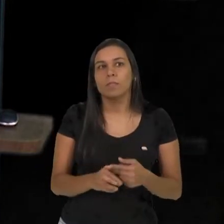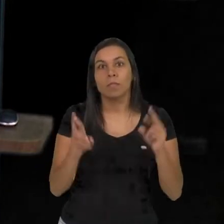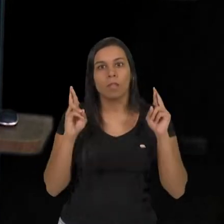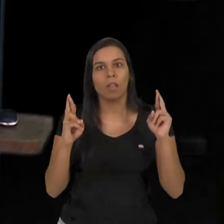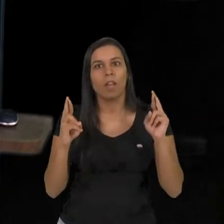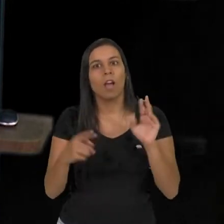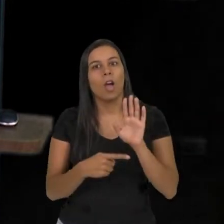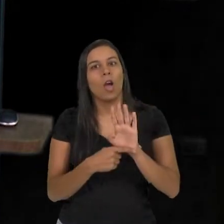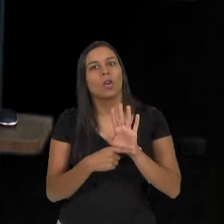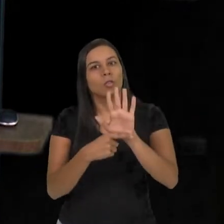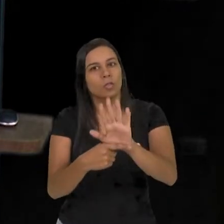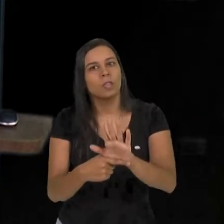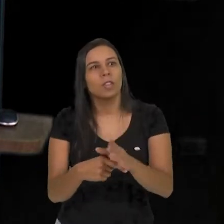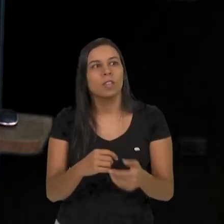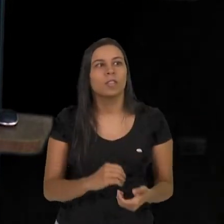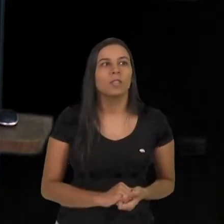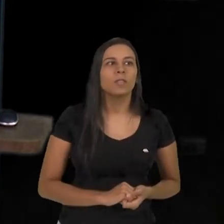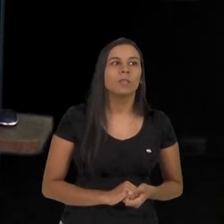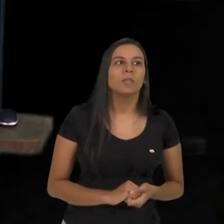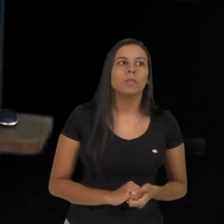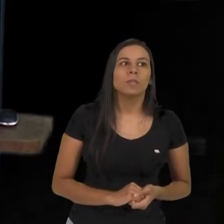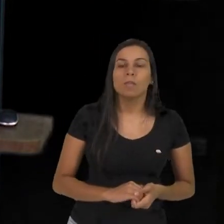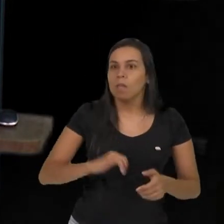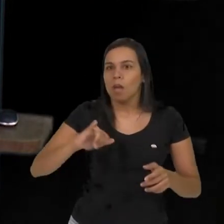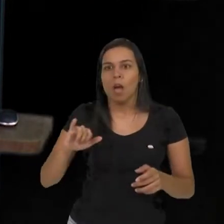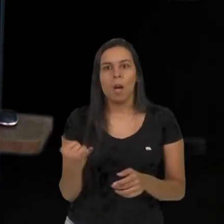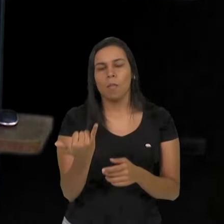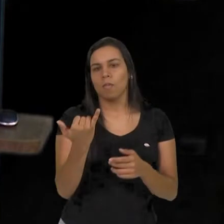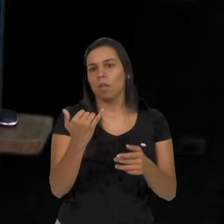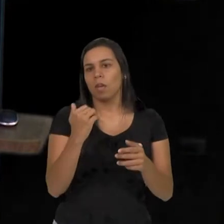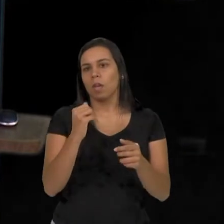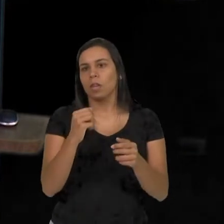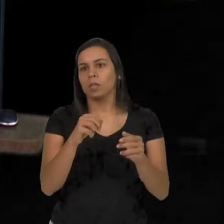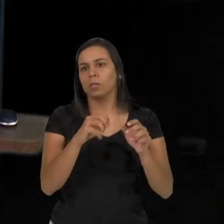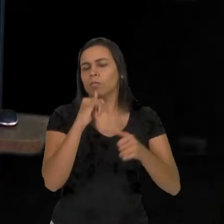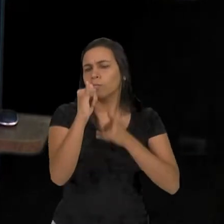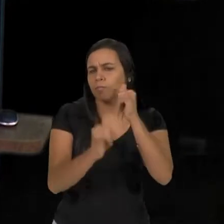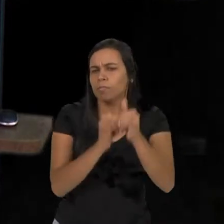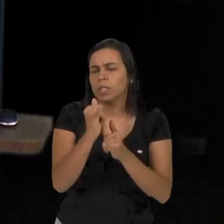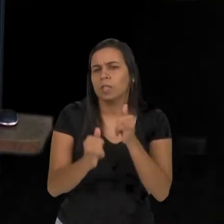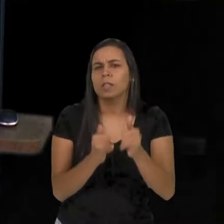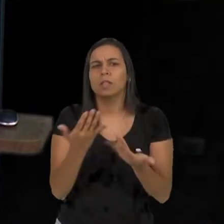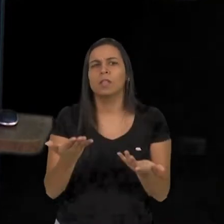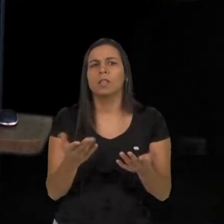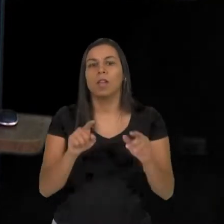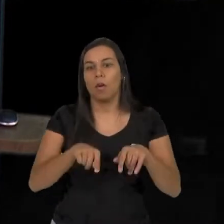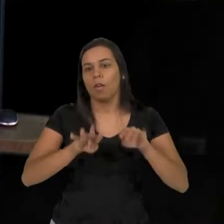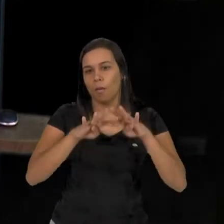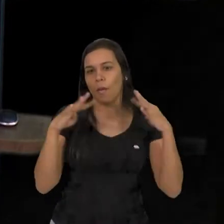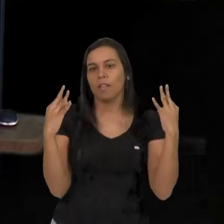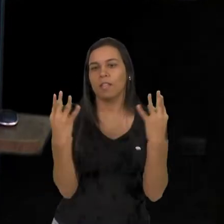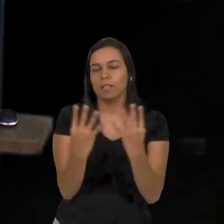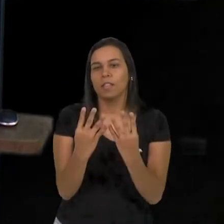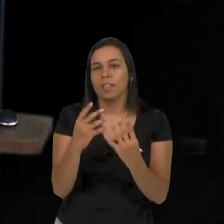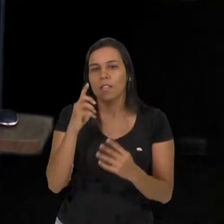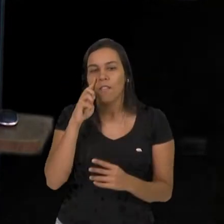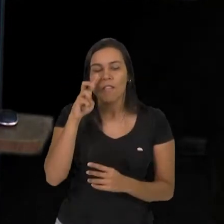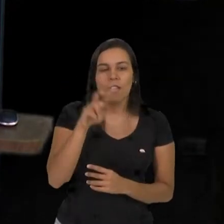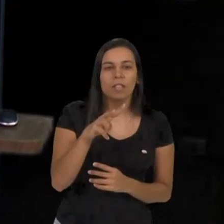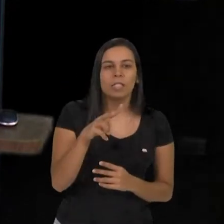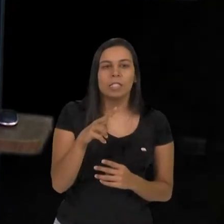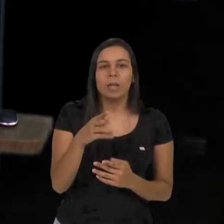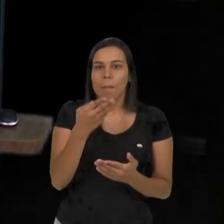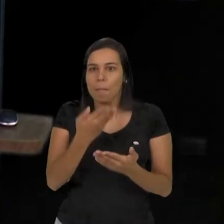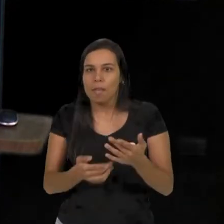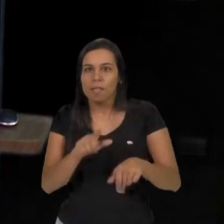exponham, né? O material que vocês têm aí na internet é muito vasto. Estamos nesse tempo aí pesado de quarentena, então se ligar para não desperdiçar esse tempo. Usar